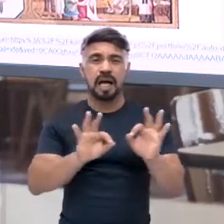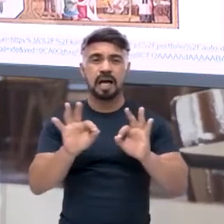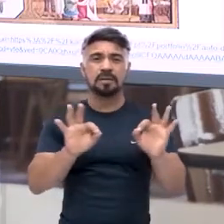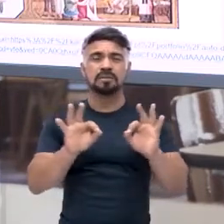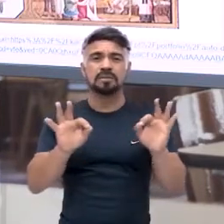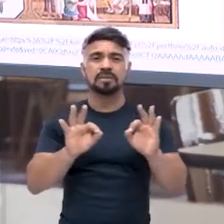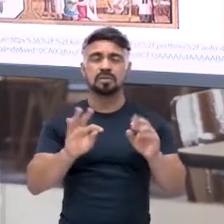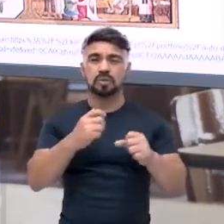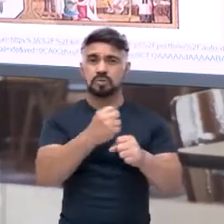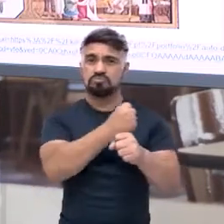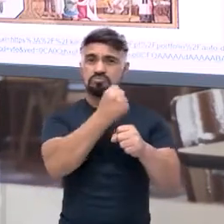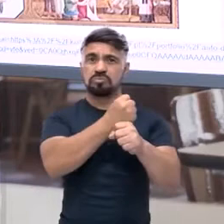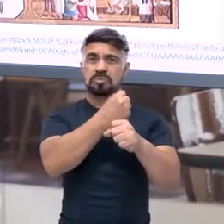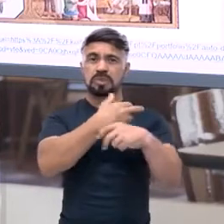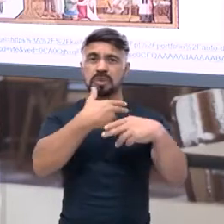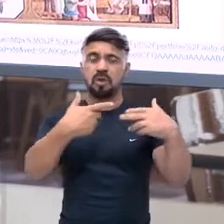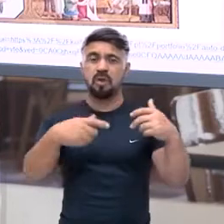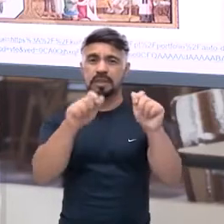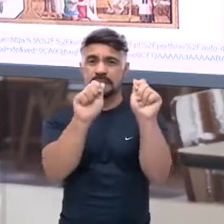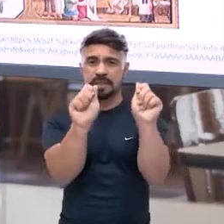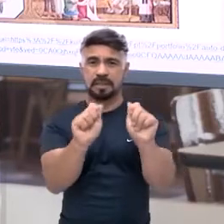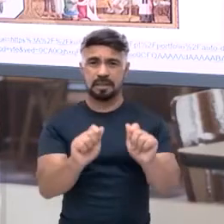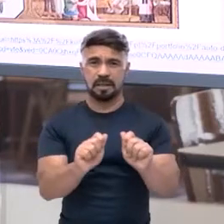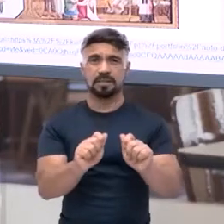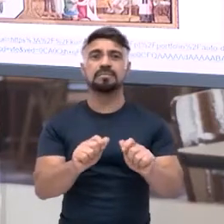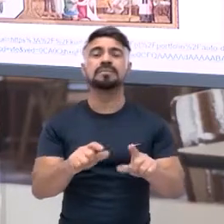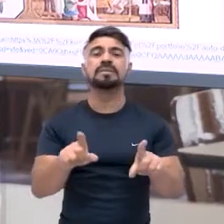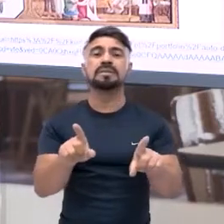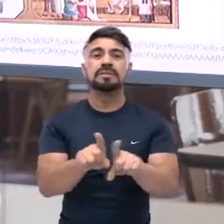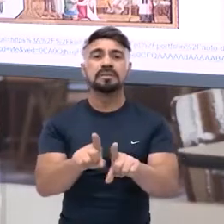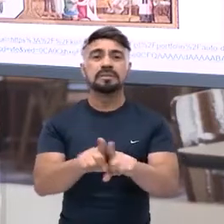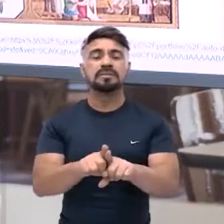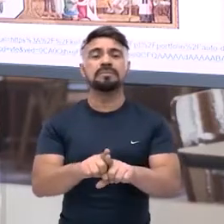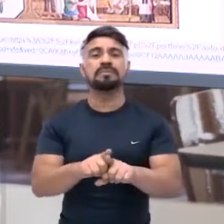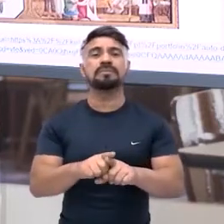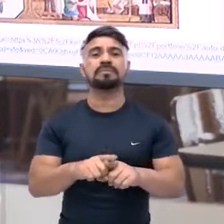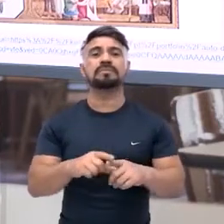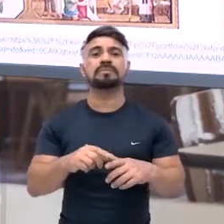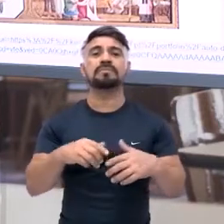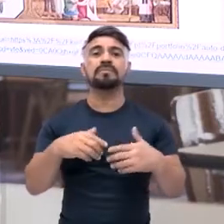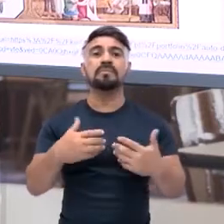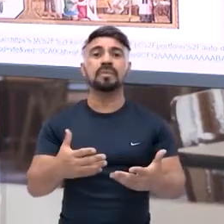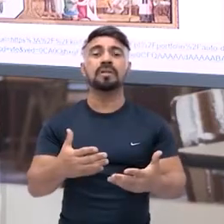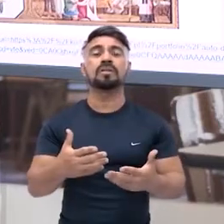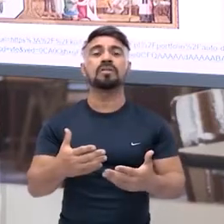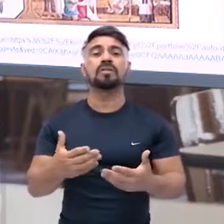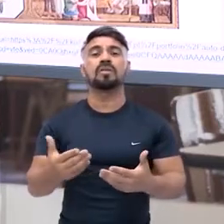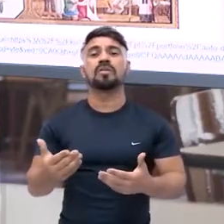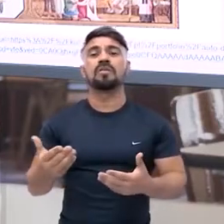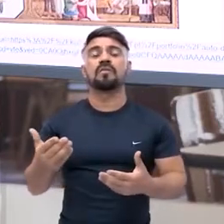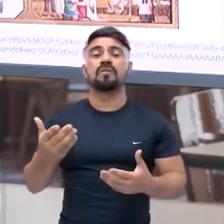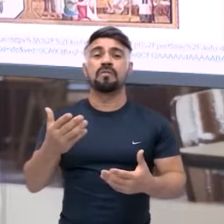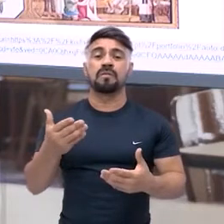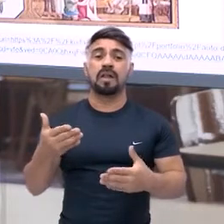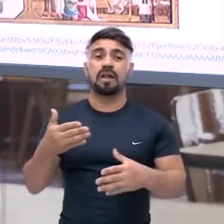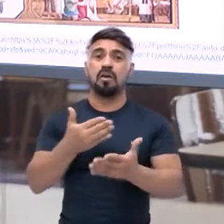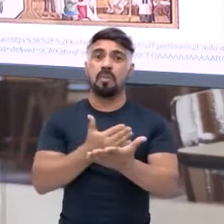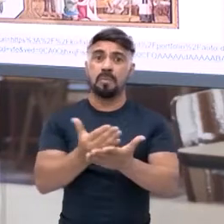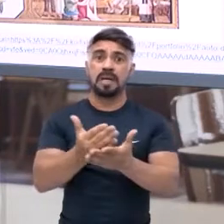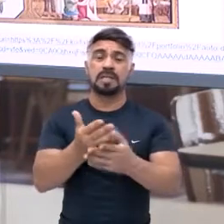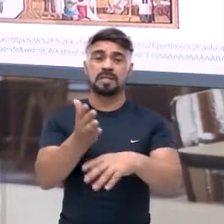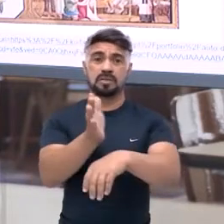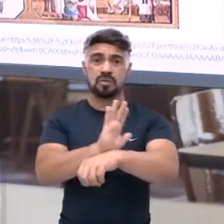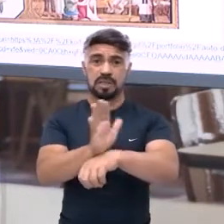arquitetado, construído com obras de artesanato. Da mesma forma, quando a obra vem para o